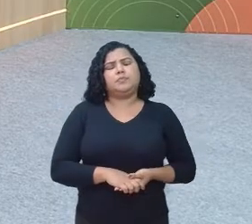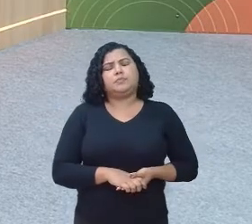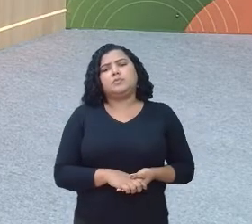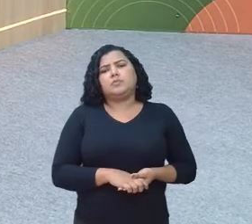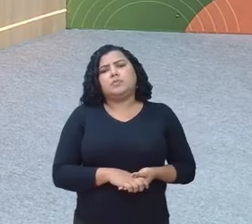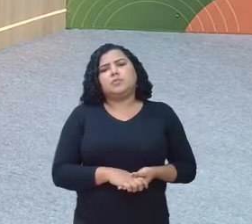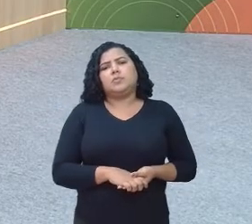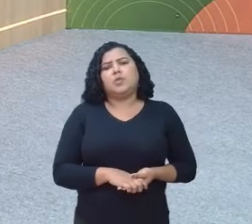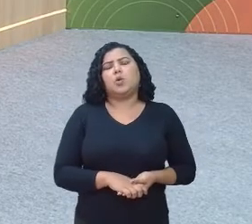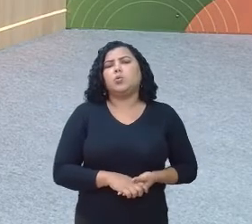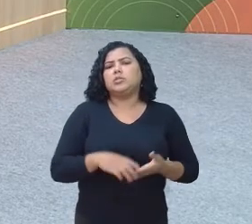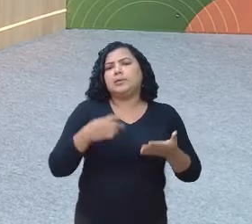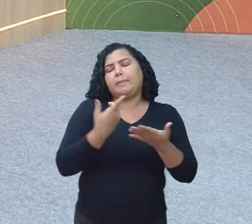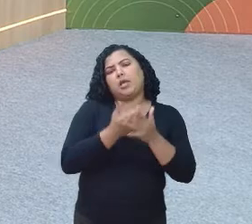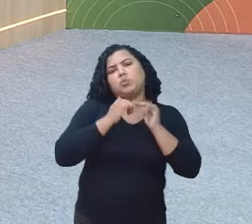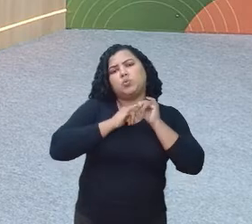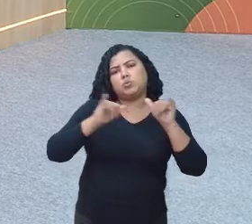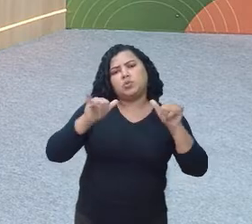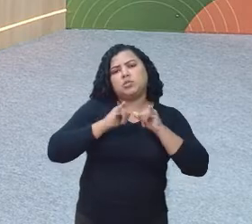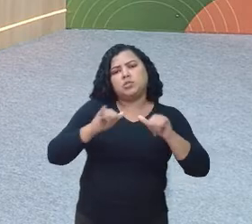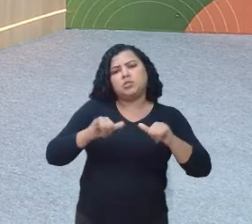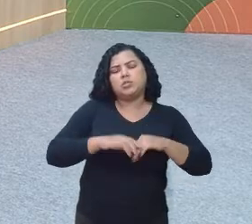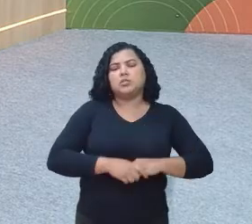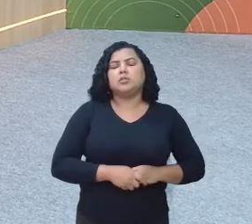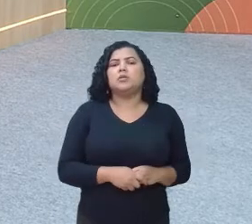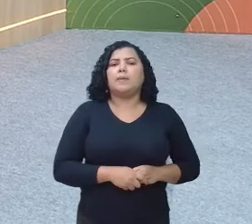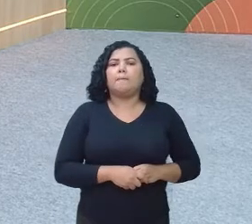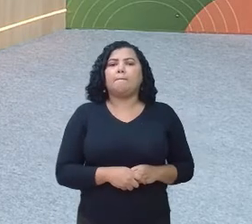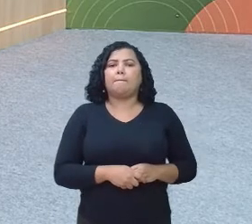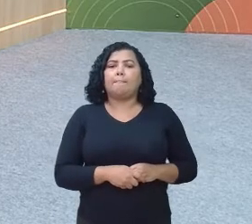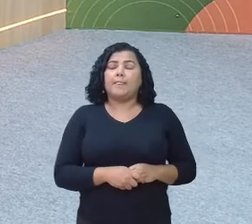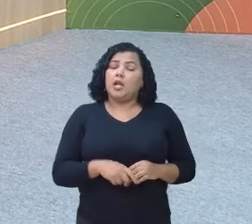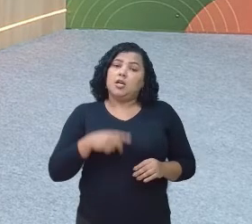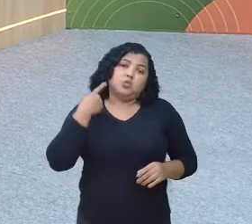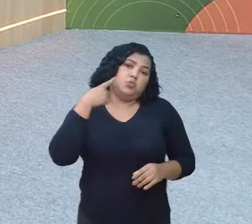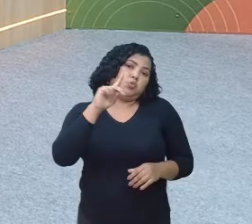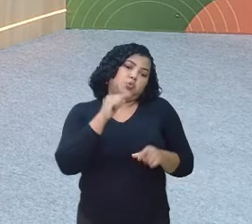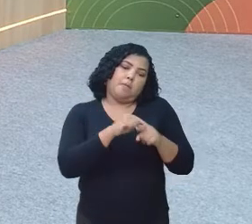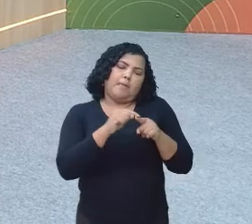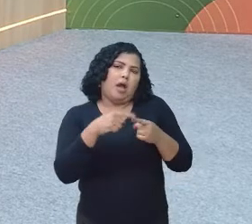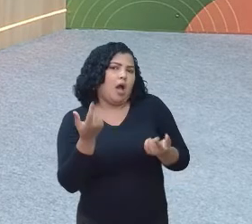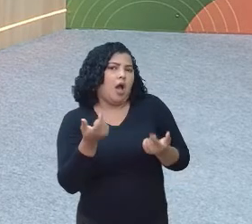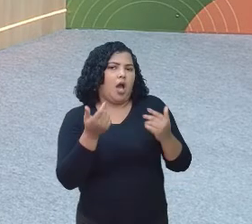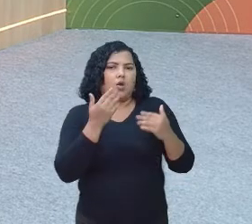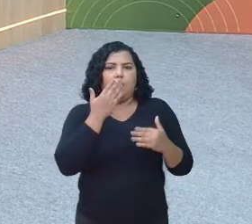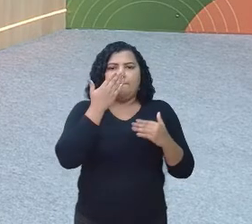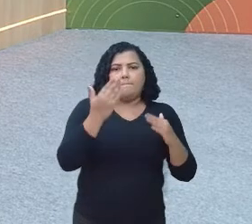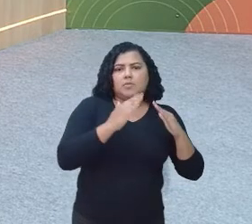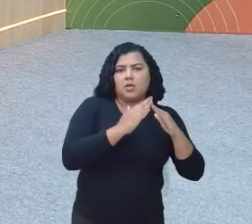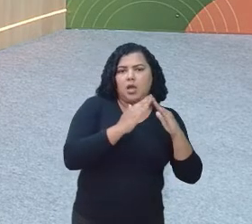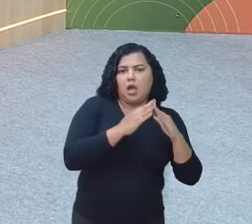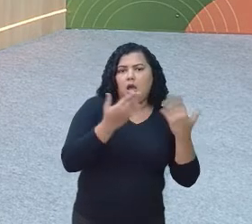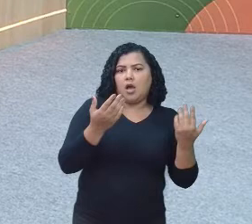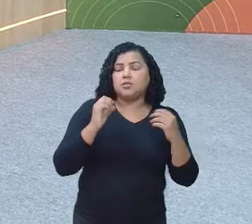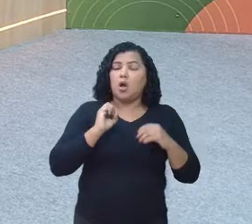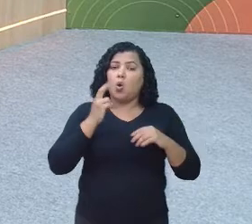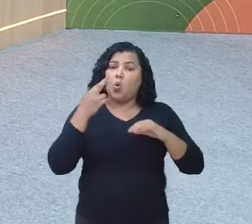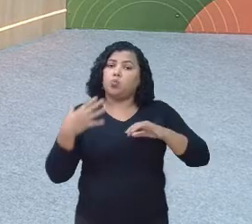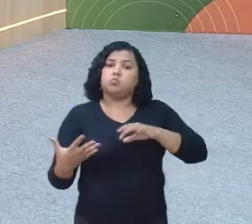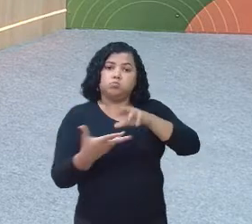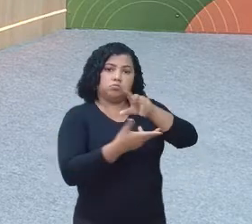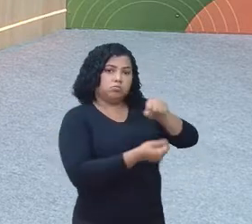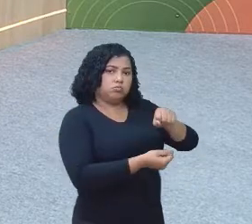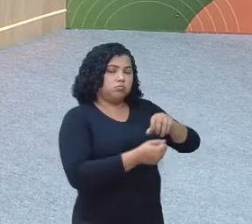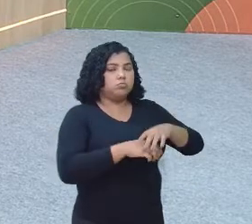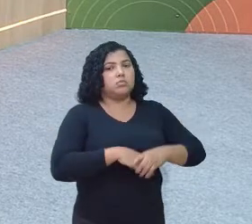algum acontecimento, alguma notícia que aconteceu na sua localidade, perto da sua casa ou, quem sabe, no mundo todo. Então, é assim que